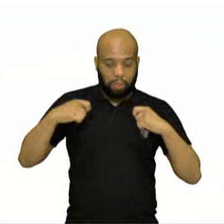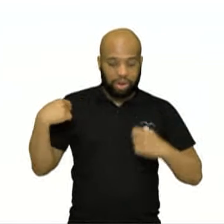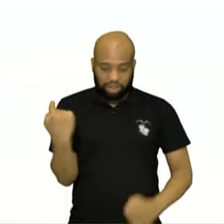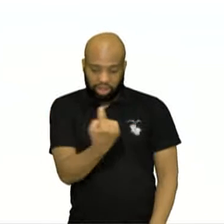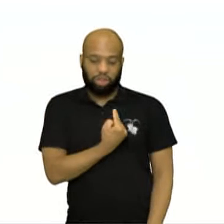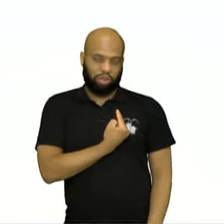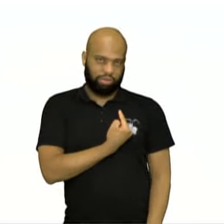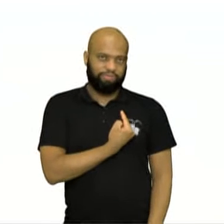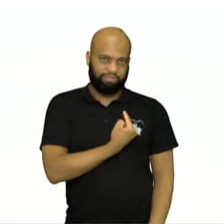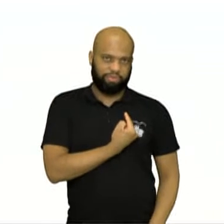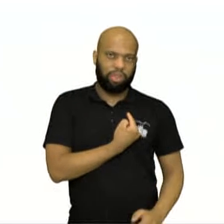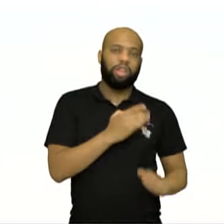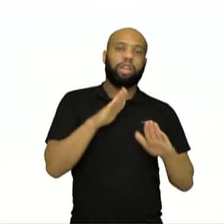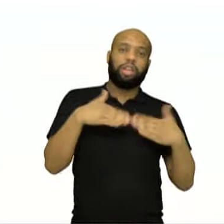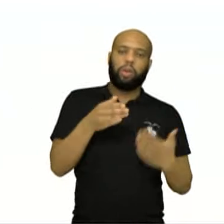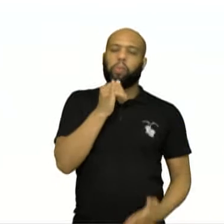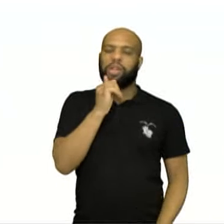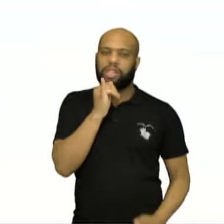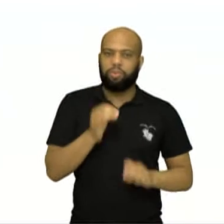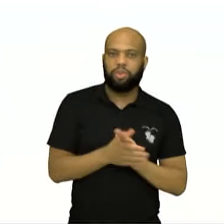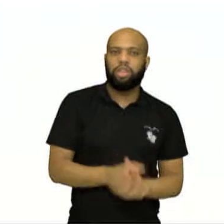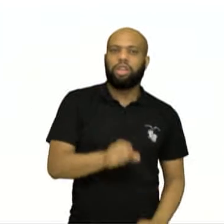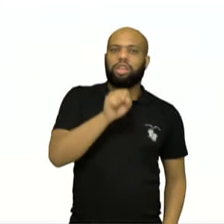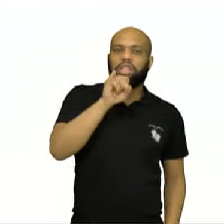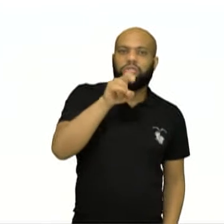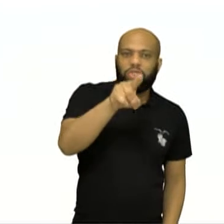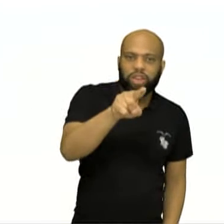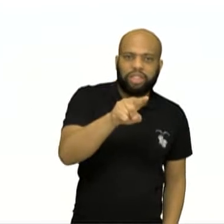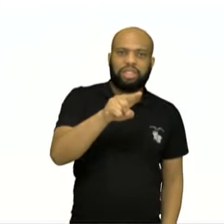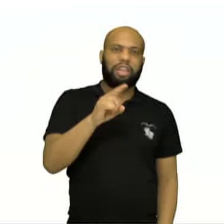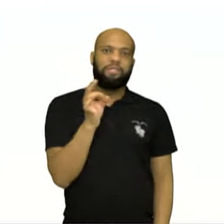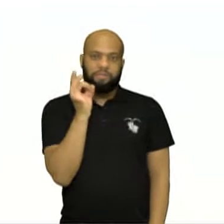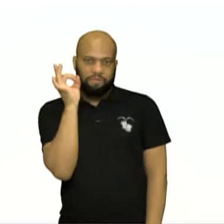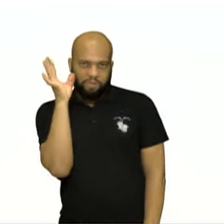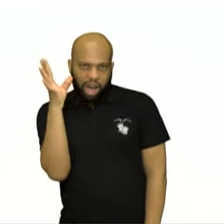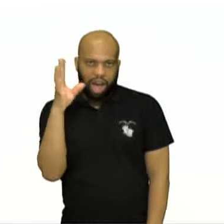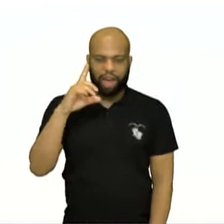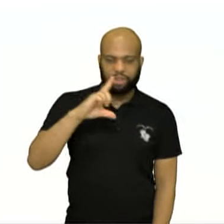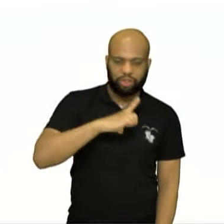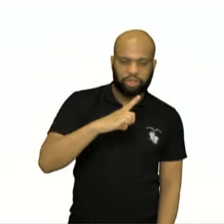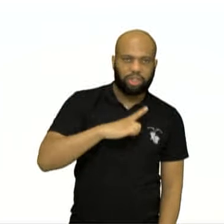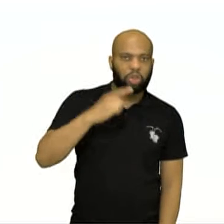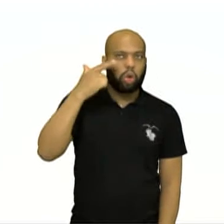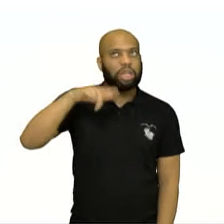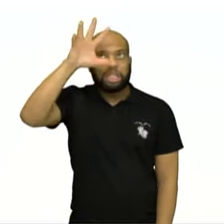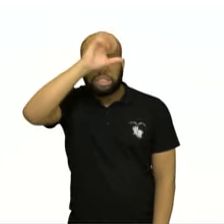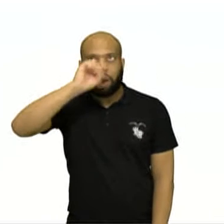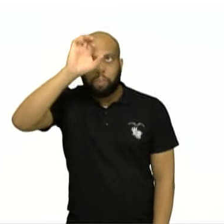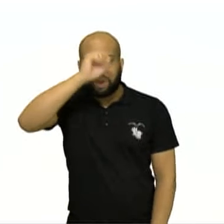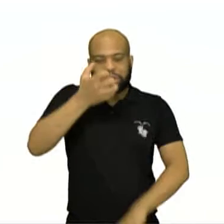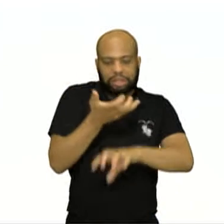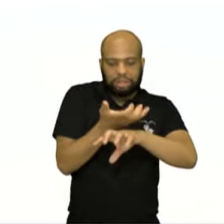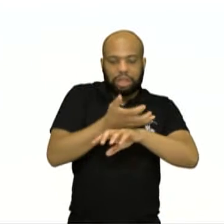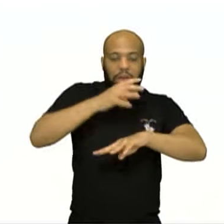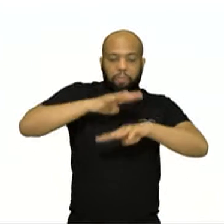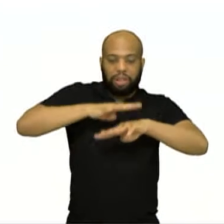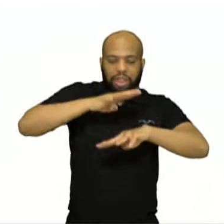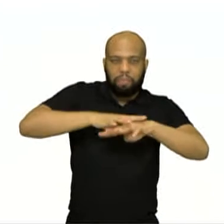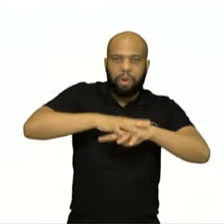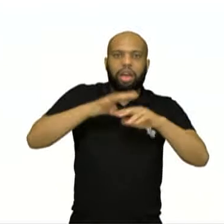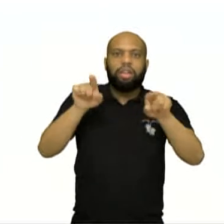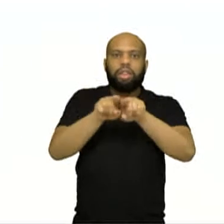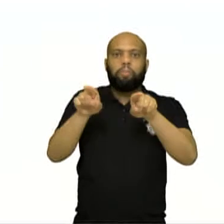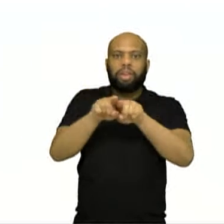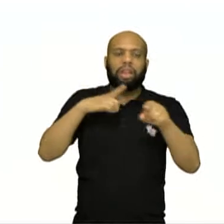nós. Por exemplo, se você tem maior facilidade para aprender aí, sobre matemática, exercícios que envolvem raciocínio